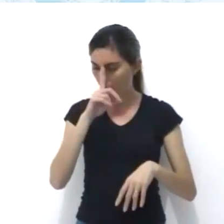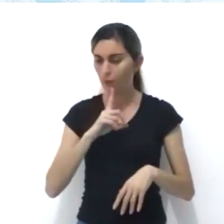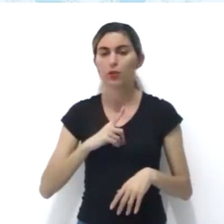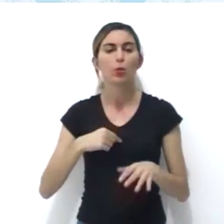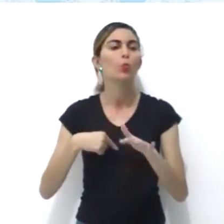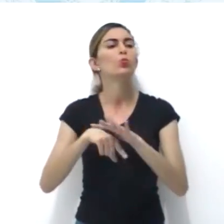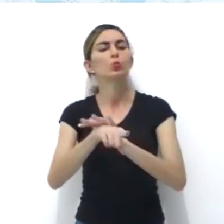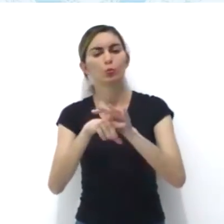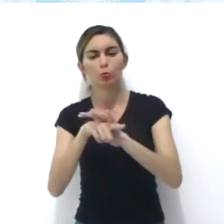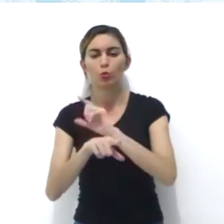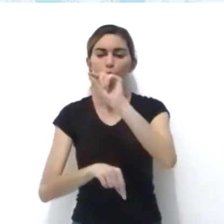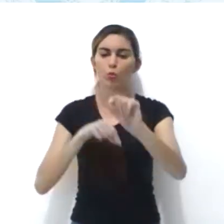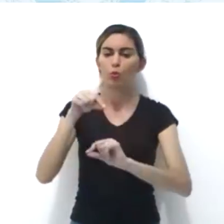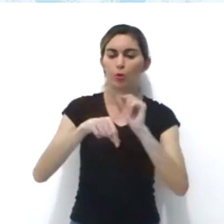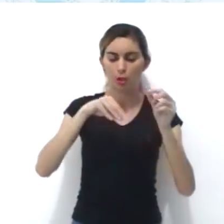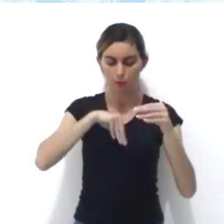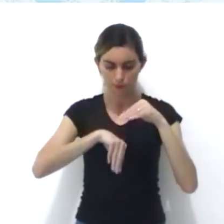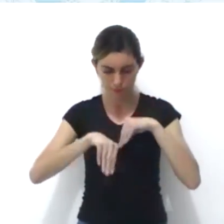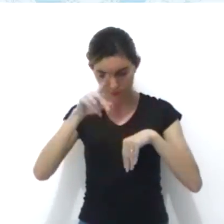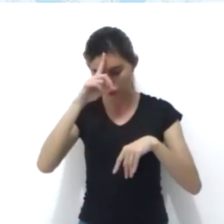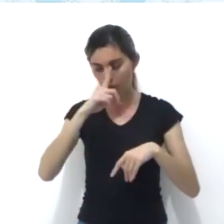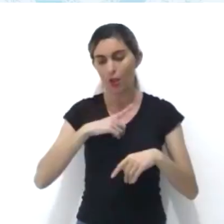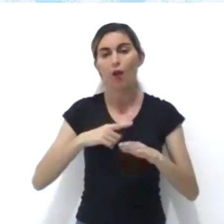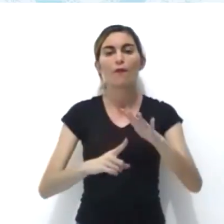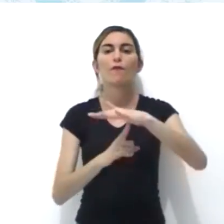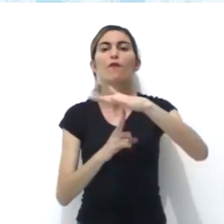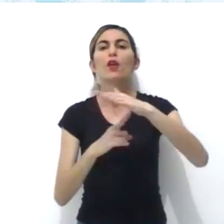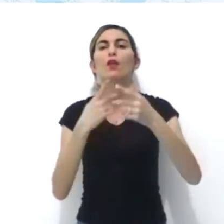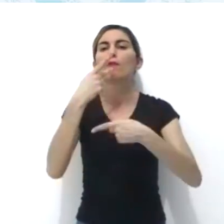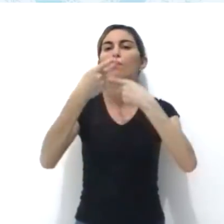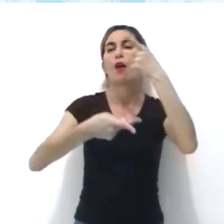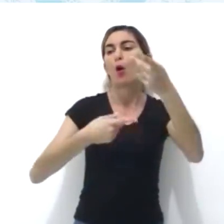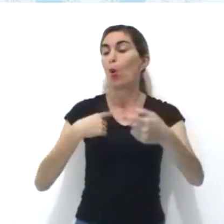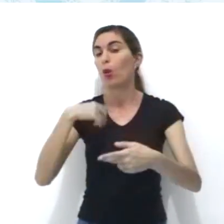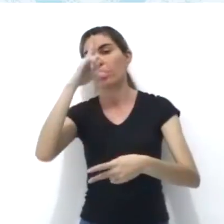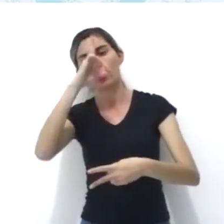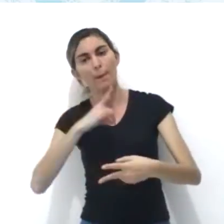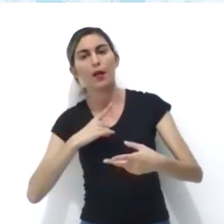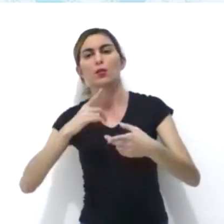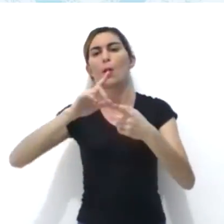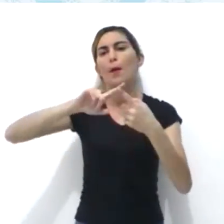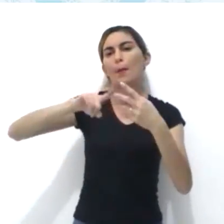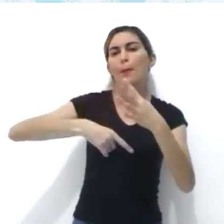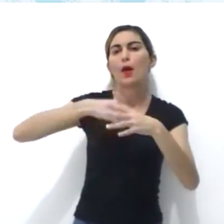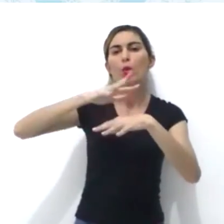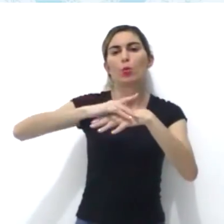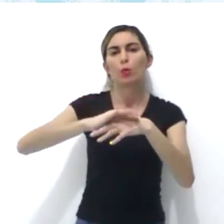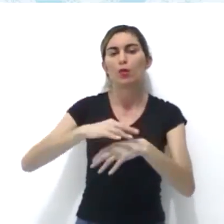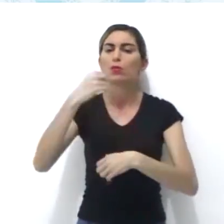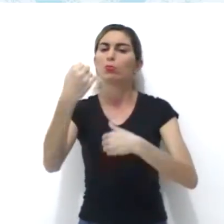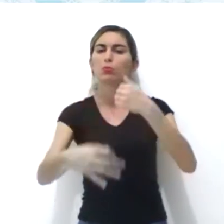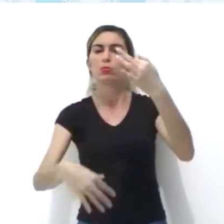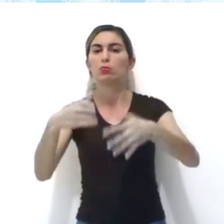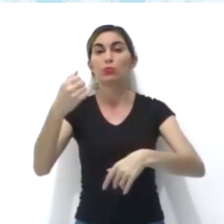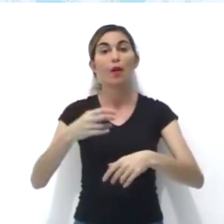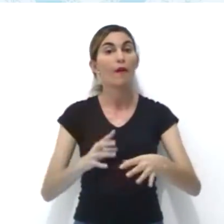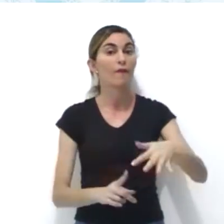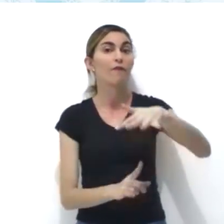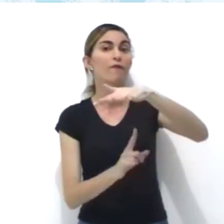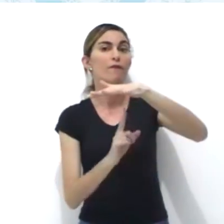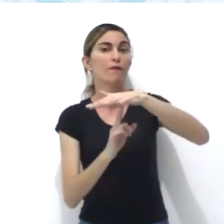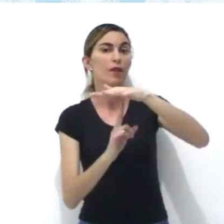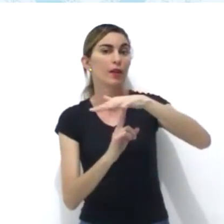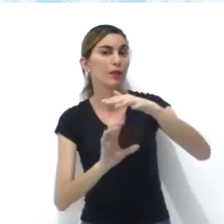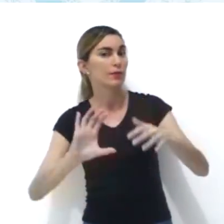depressão. Então, eu vou lá, pesquiso o que é depressão, chego numa feira de conhecimentos e falo, depressão é uma doença, e vou lá falando.